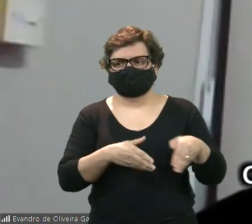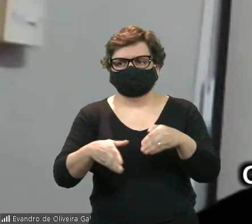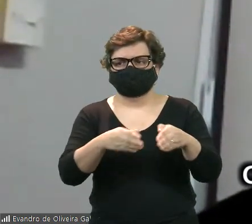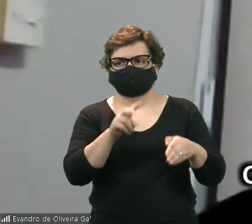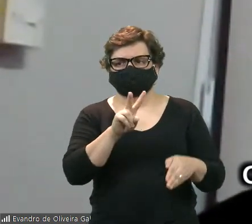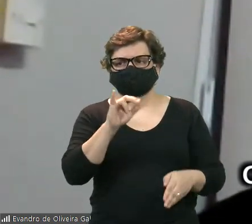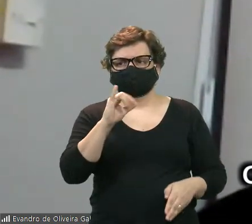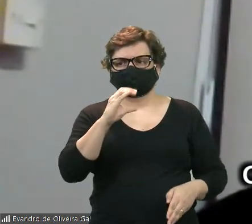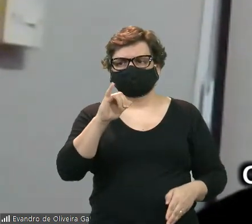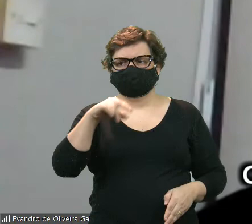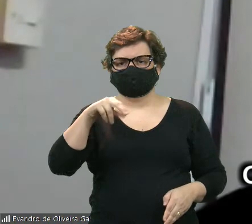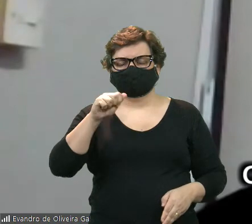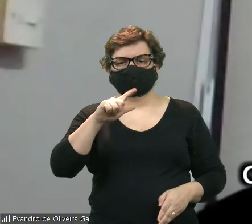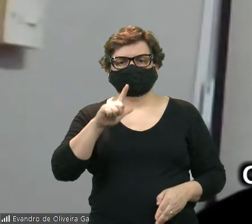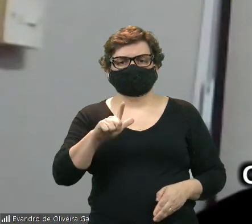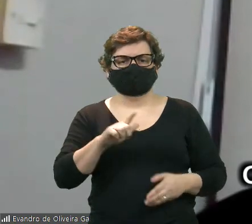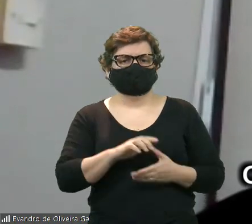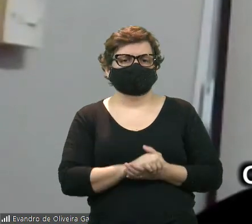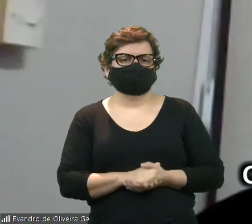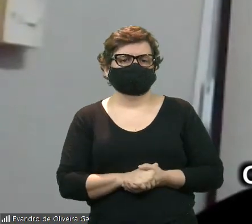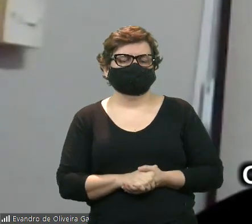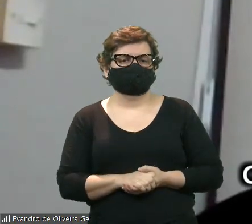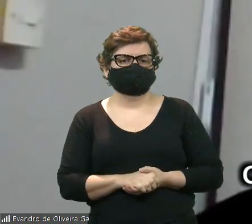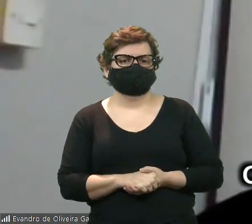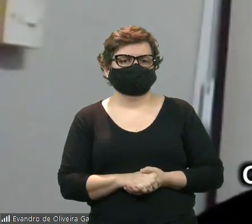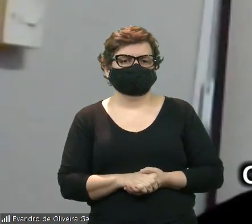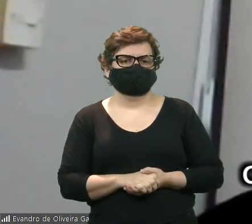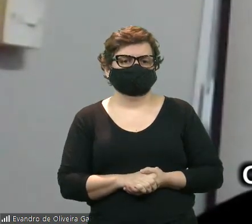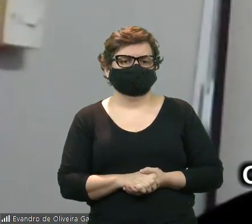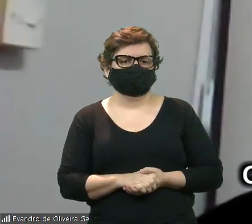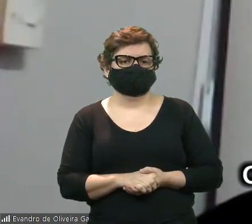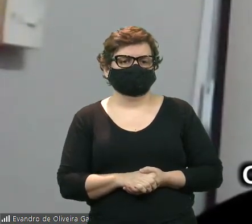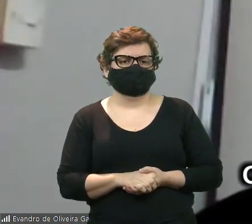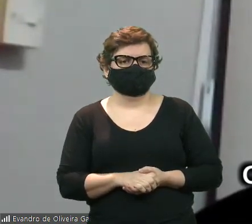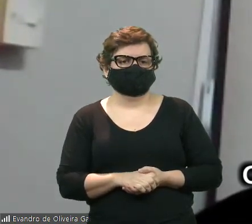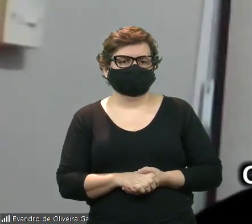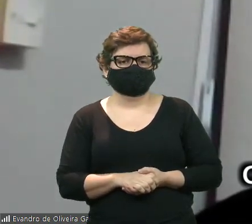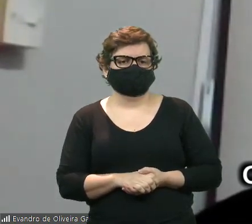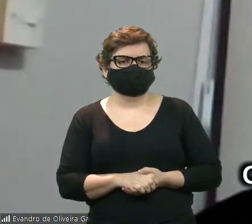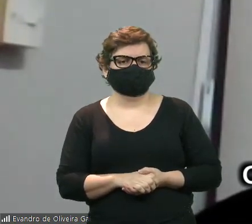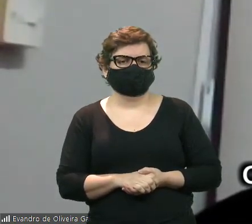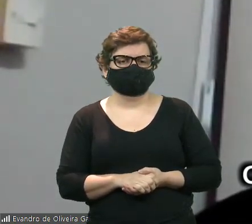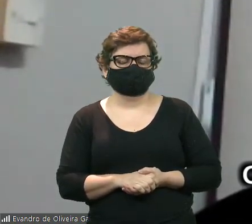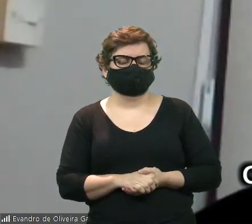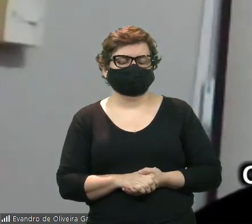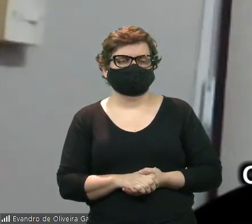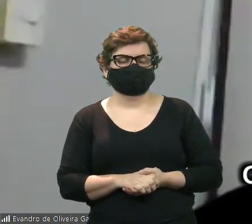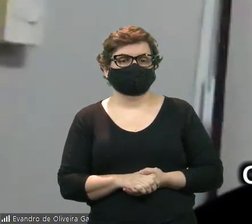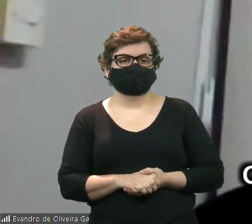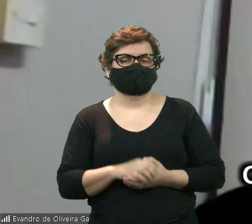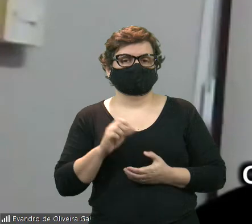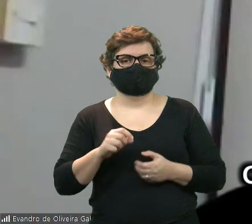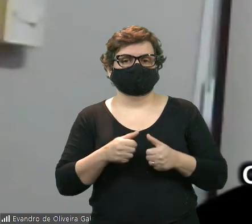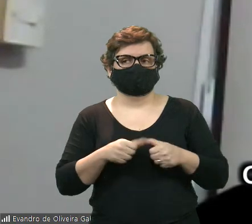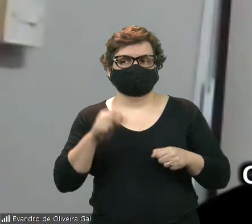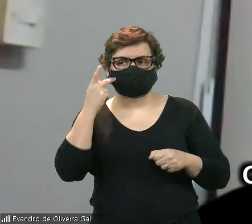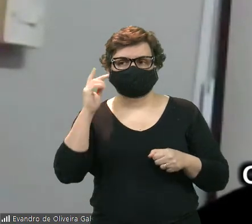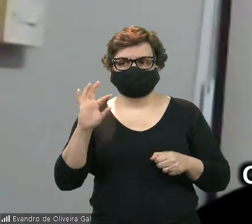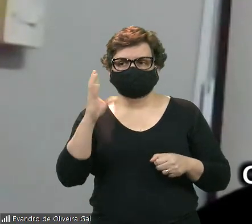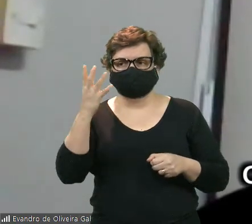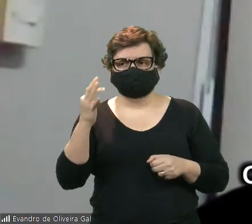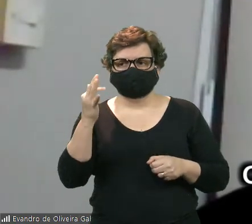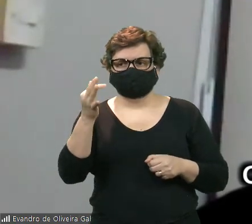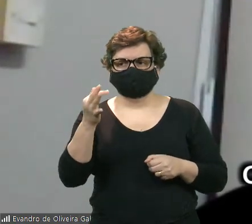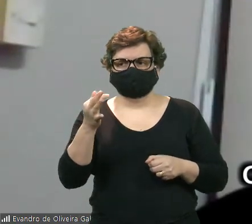nossa ciclovia, né? Acredito que é um passo que está para acontecer, que